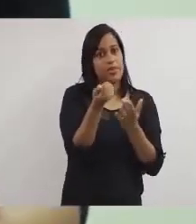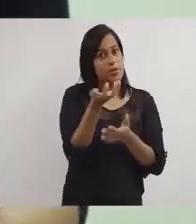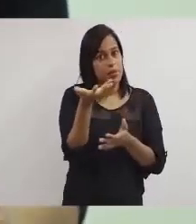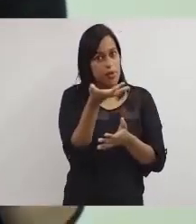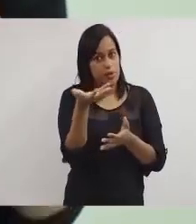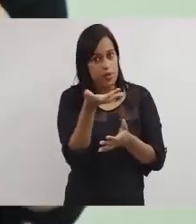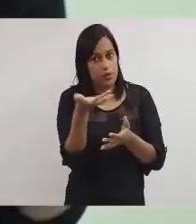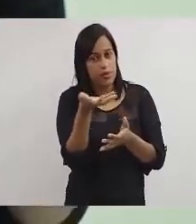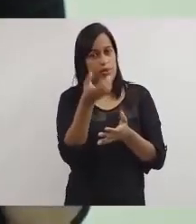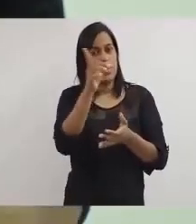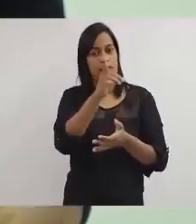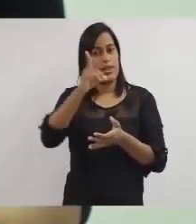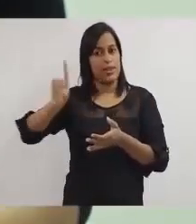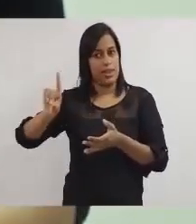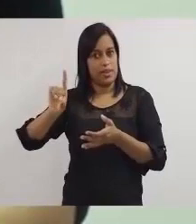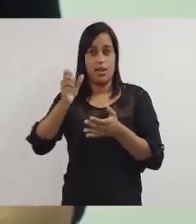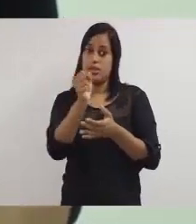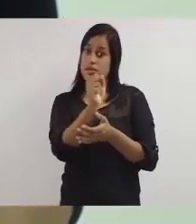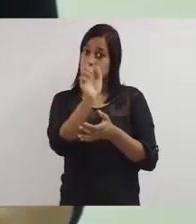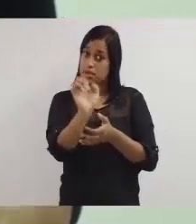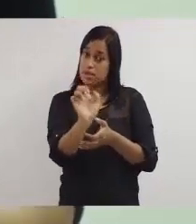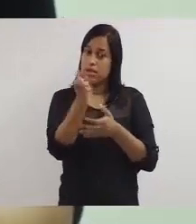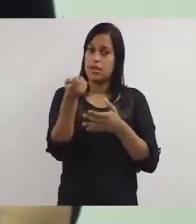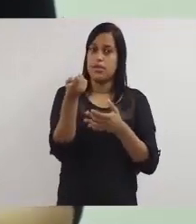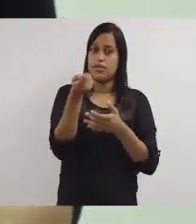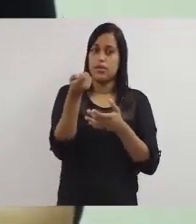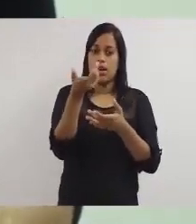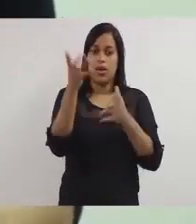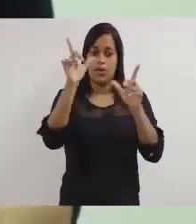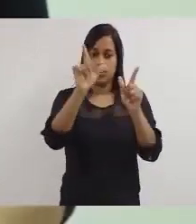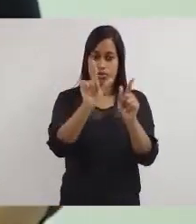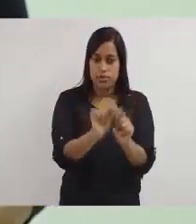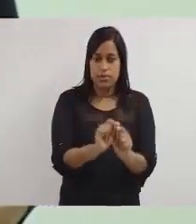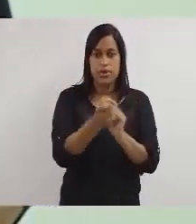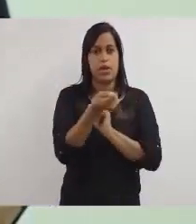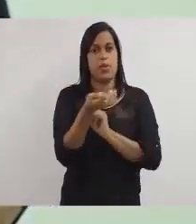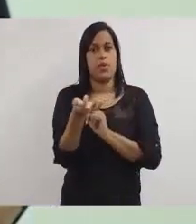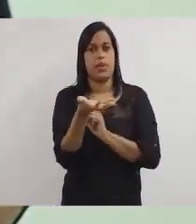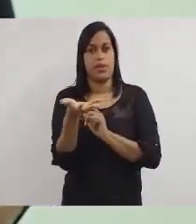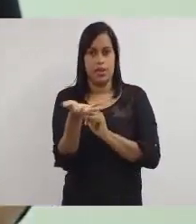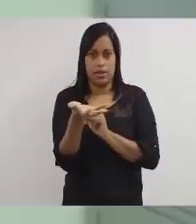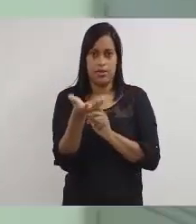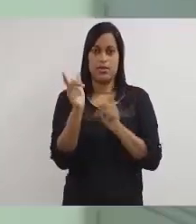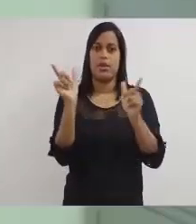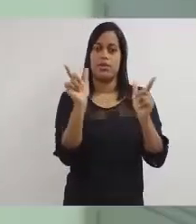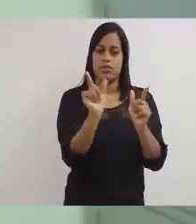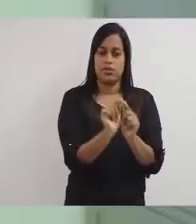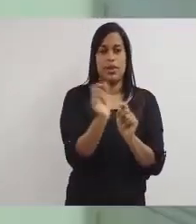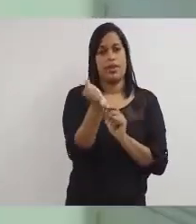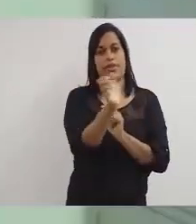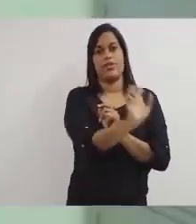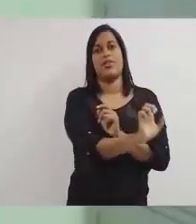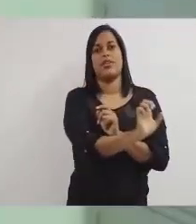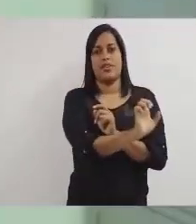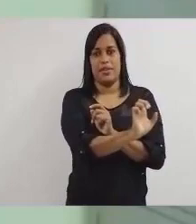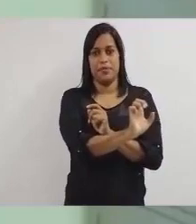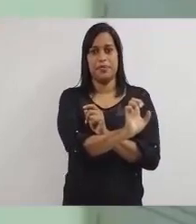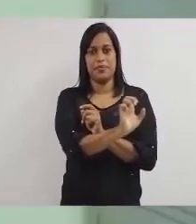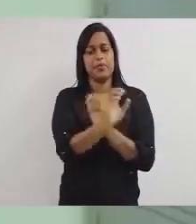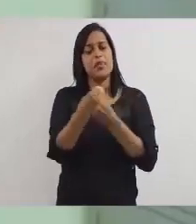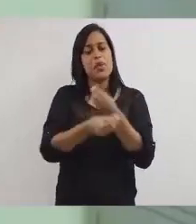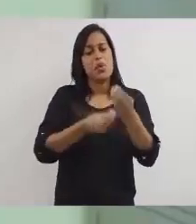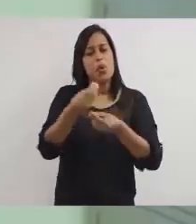a esquerda quando for no sentido de redução da quantidade. Mas que fatores são esses que